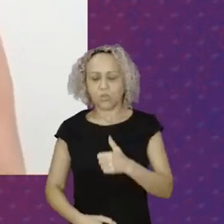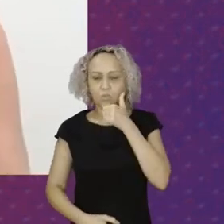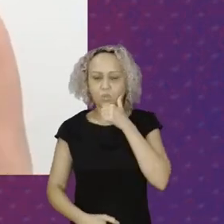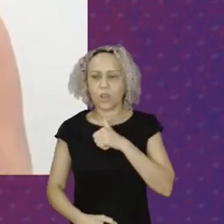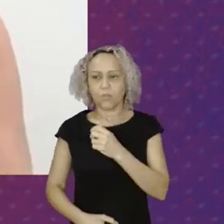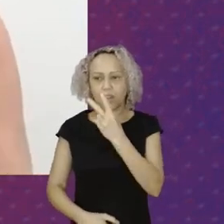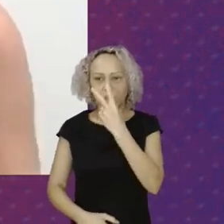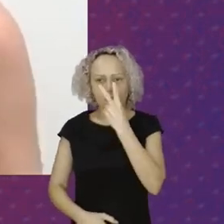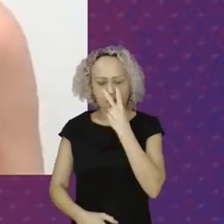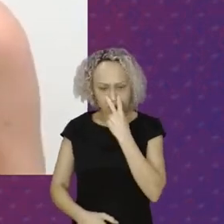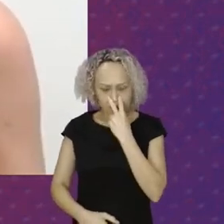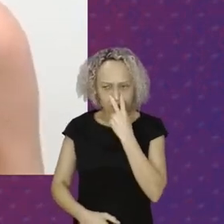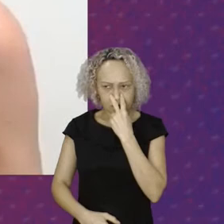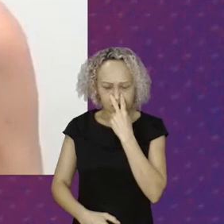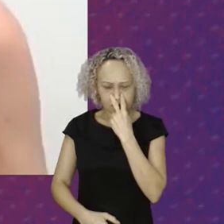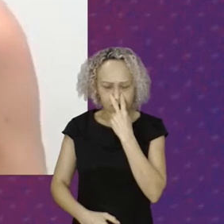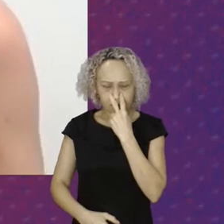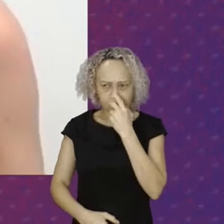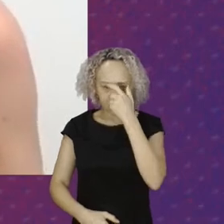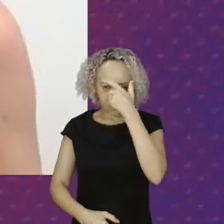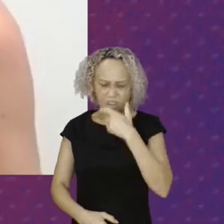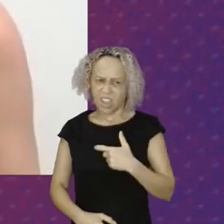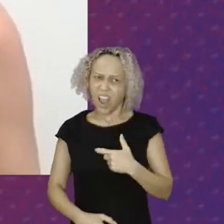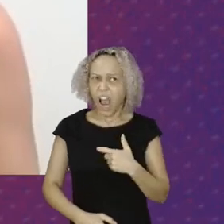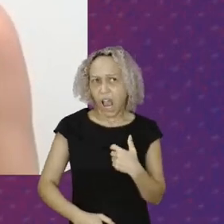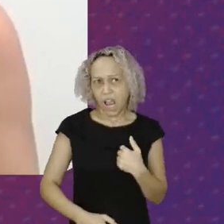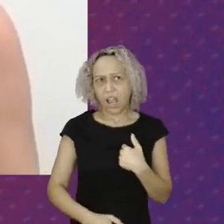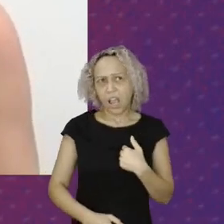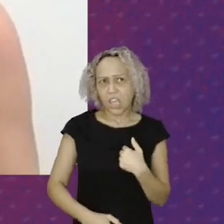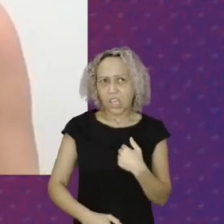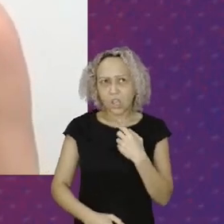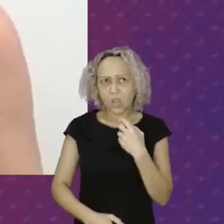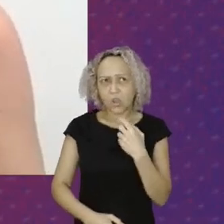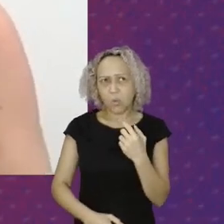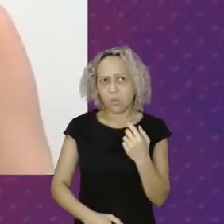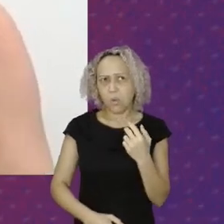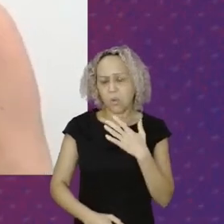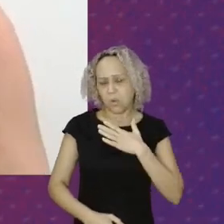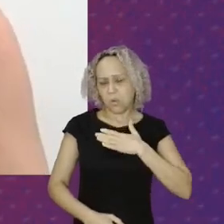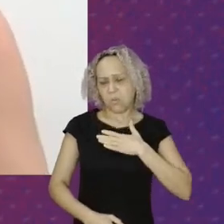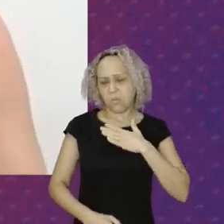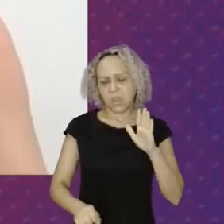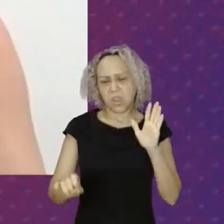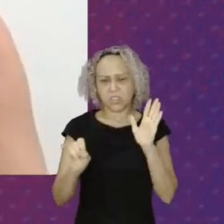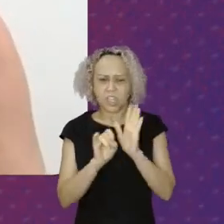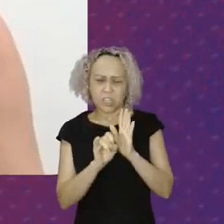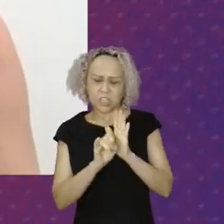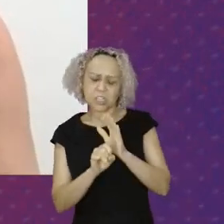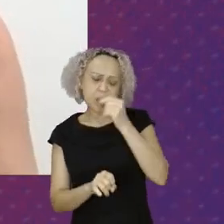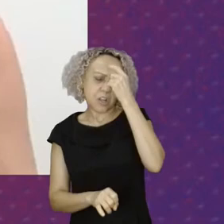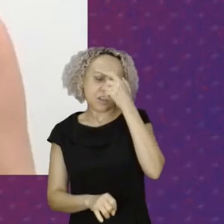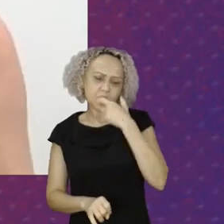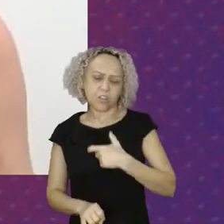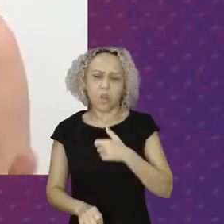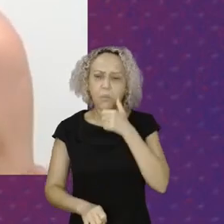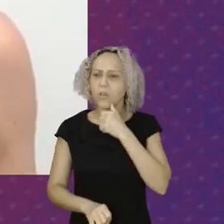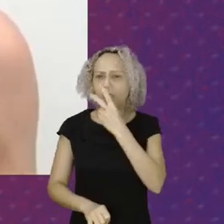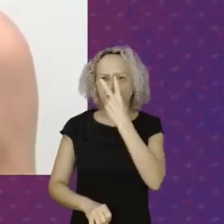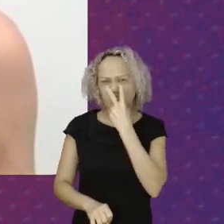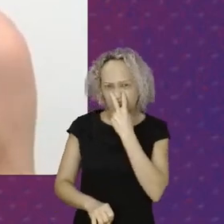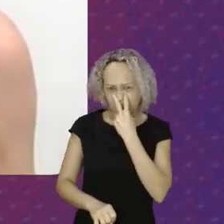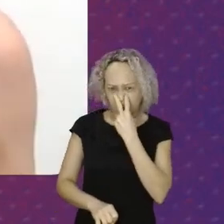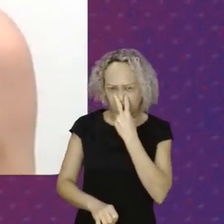me dedicar apenas e tão somente a atividades que dizem respeito